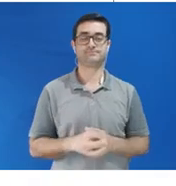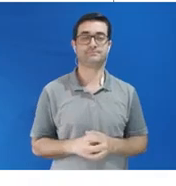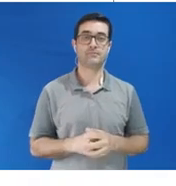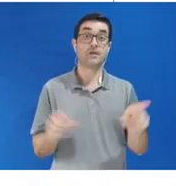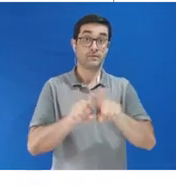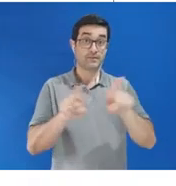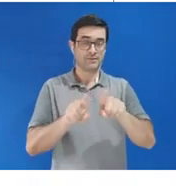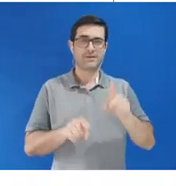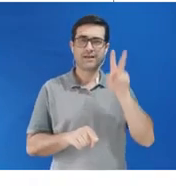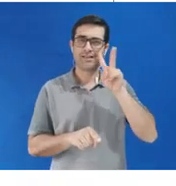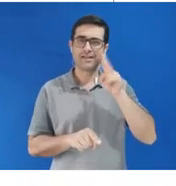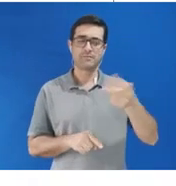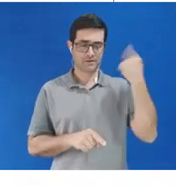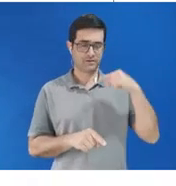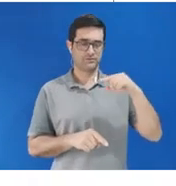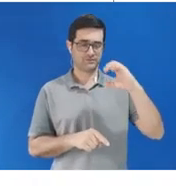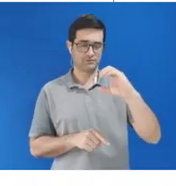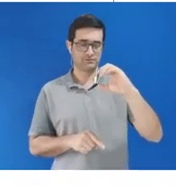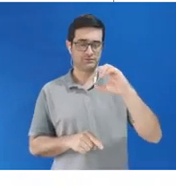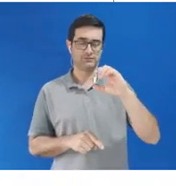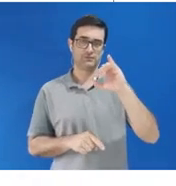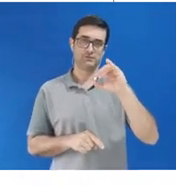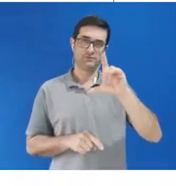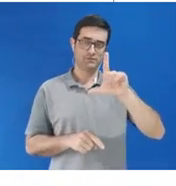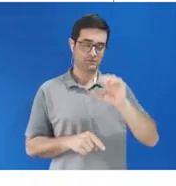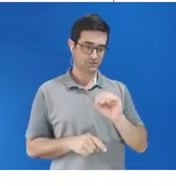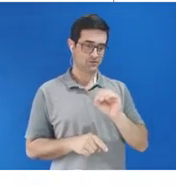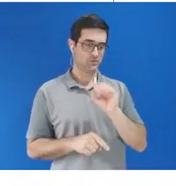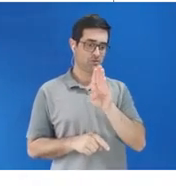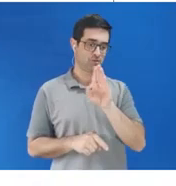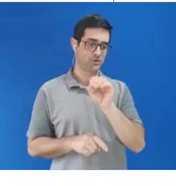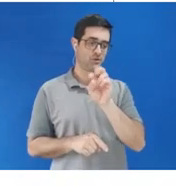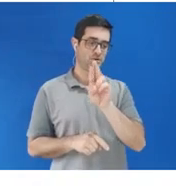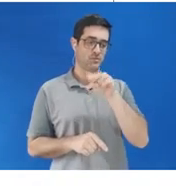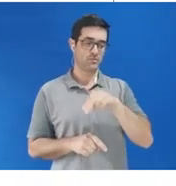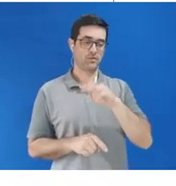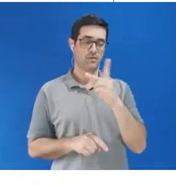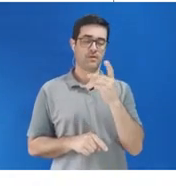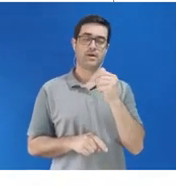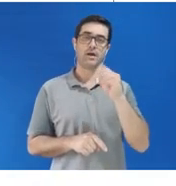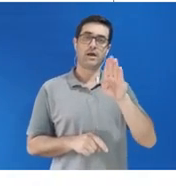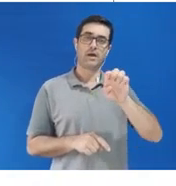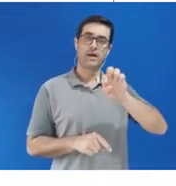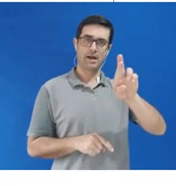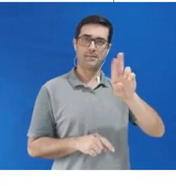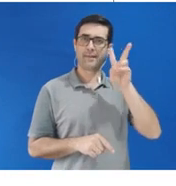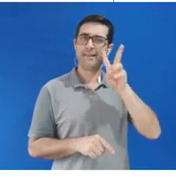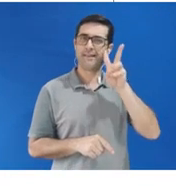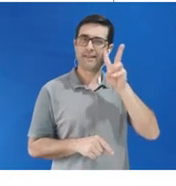falamos sobre o ciclo de Bohr-Haber. Eu sugiro que vocês verifiquem novamente, leiam, busquem sobre o ciclo